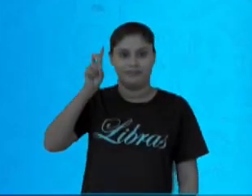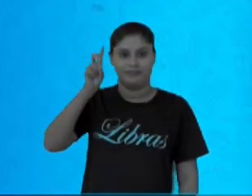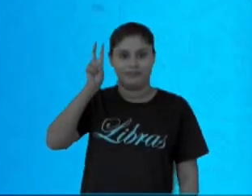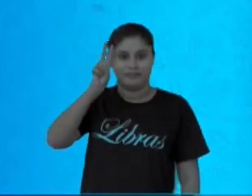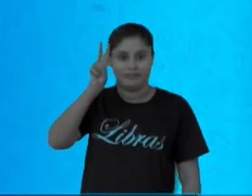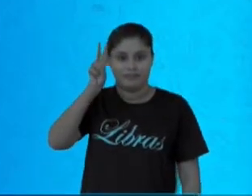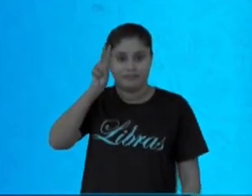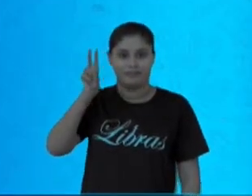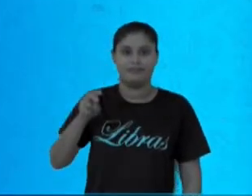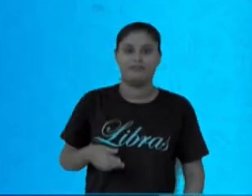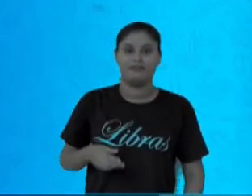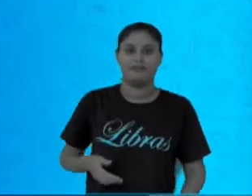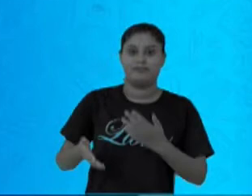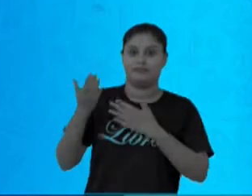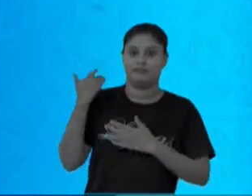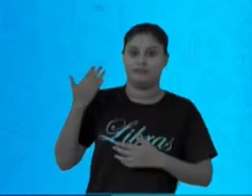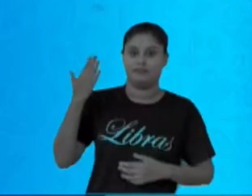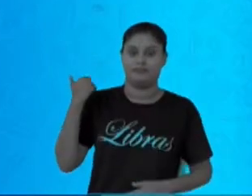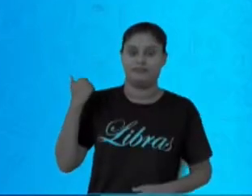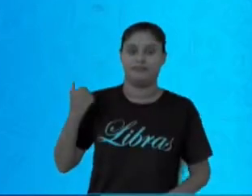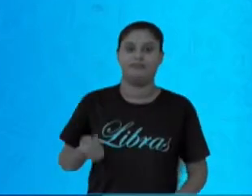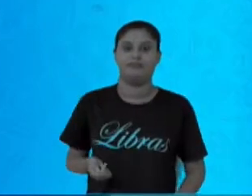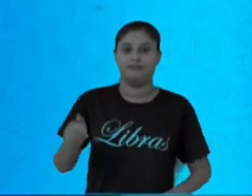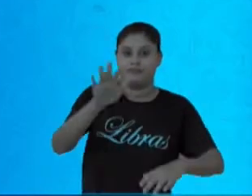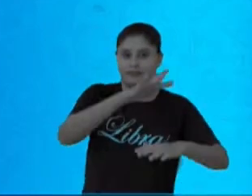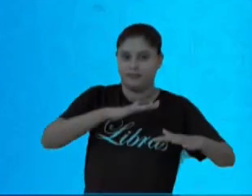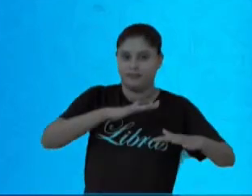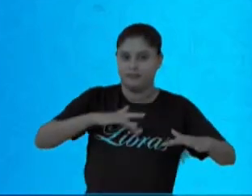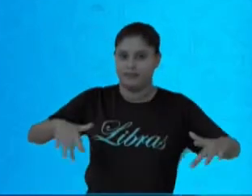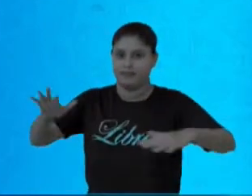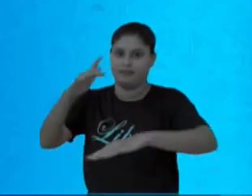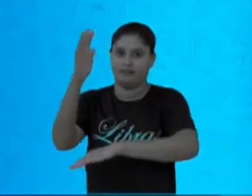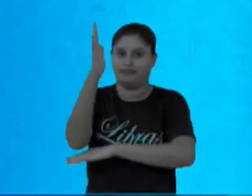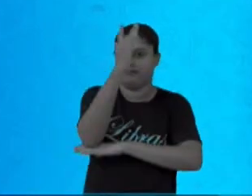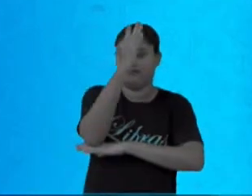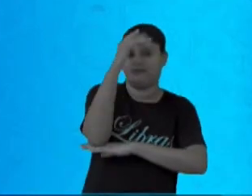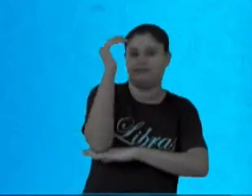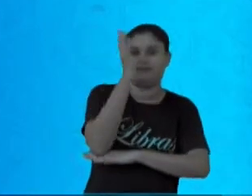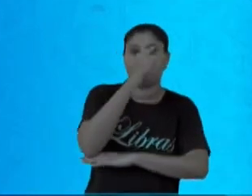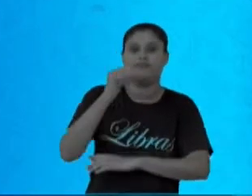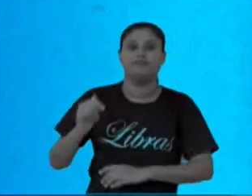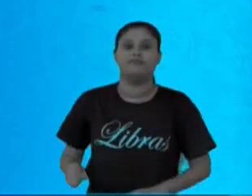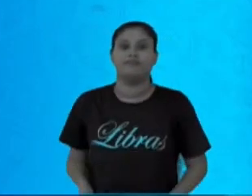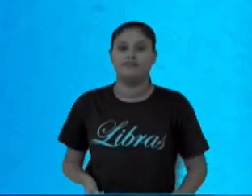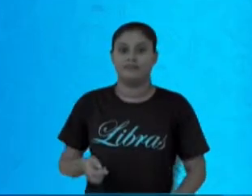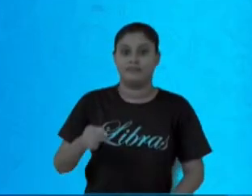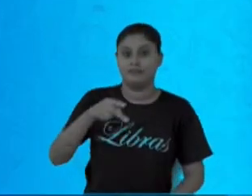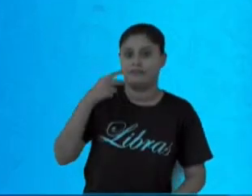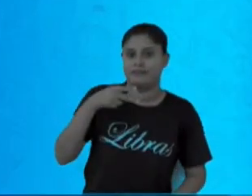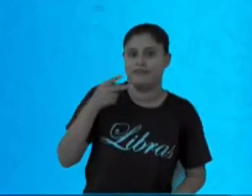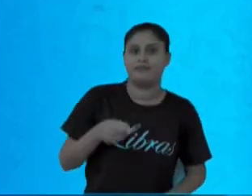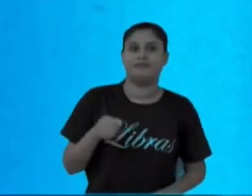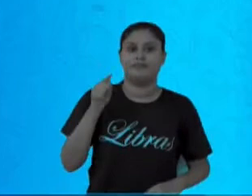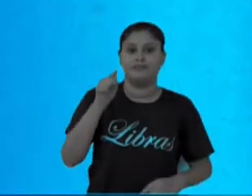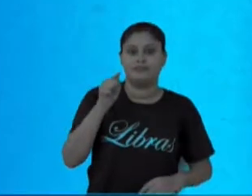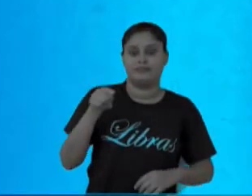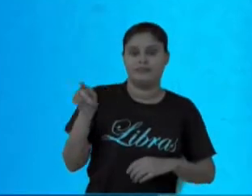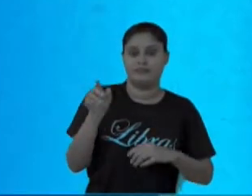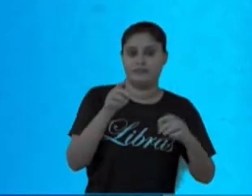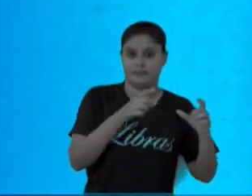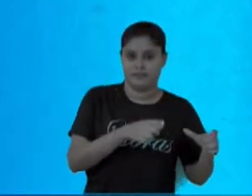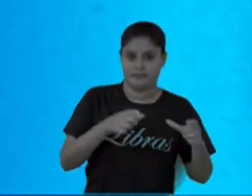lembram que na aula anterior nós falamos sobre as paisagens? E quando fui falar com vocês sobre a classificação de paisagem,